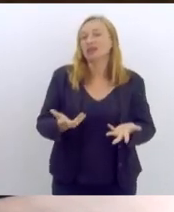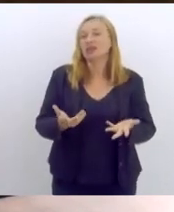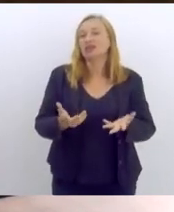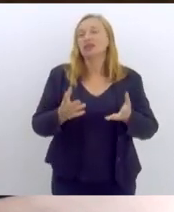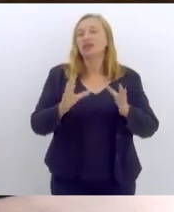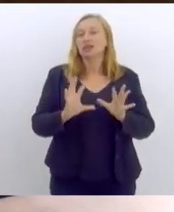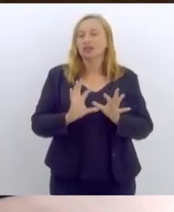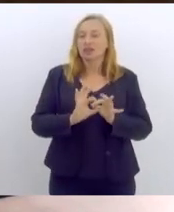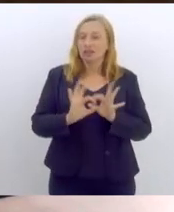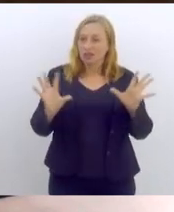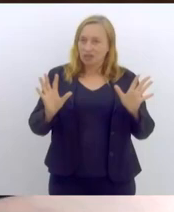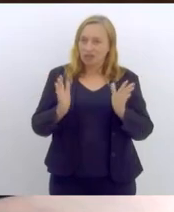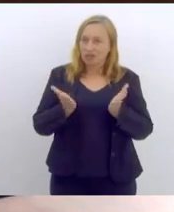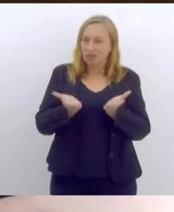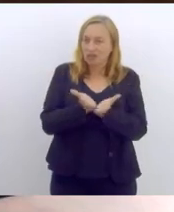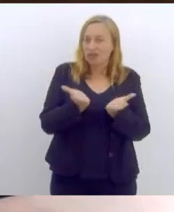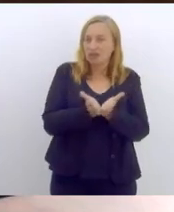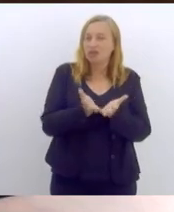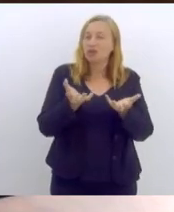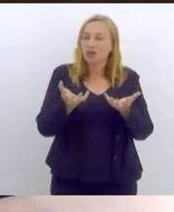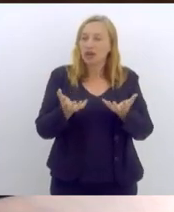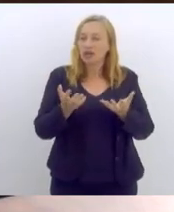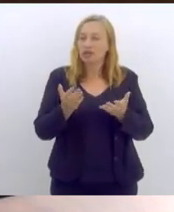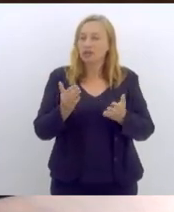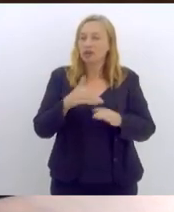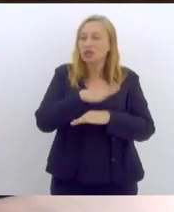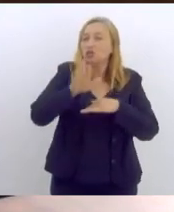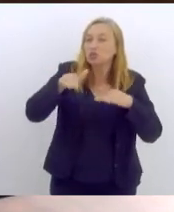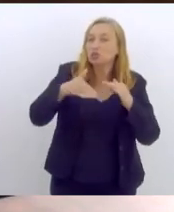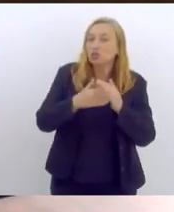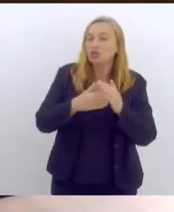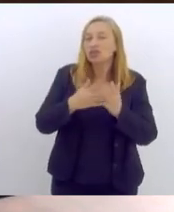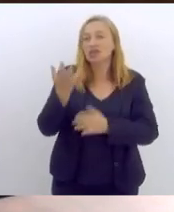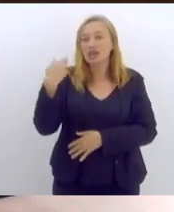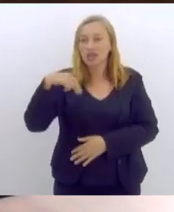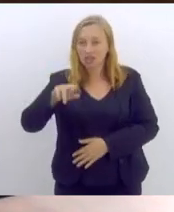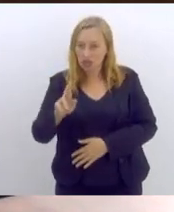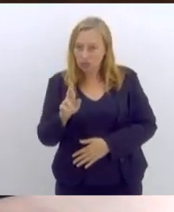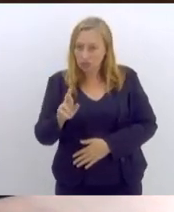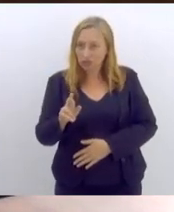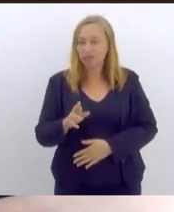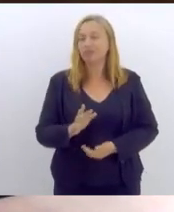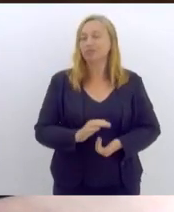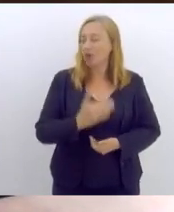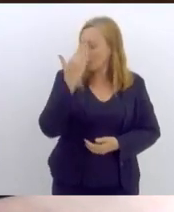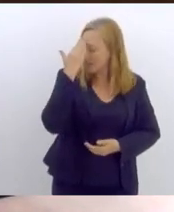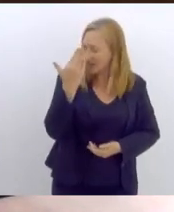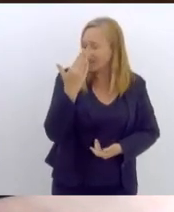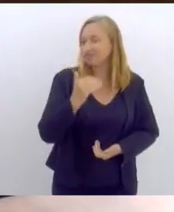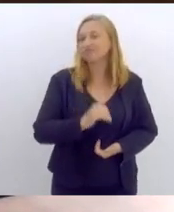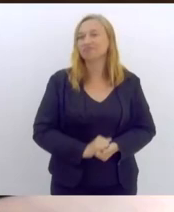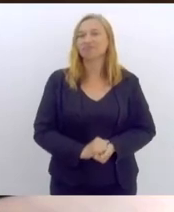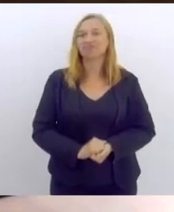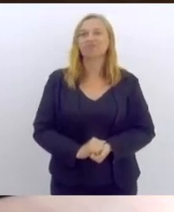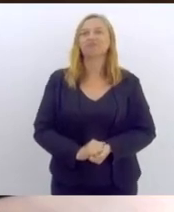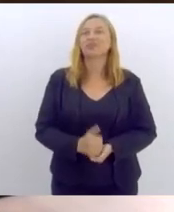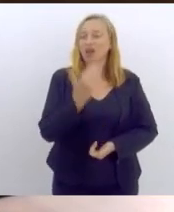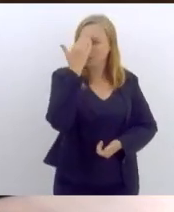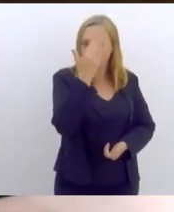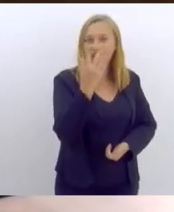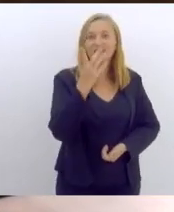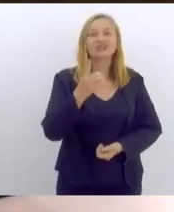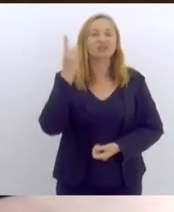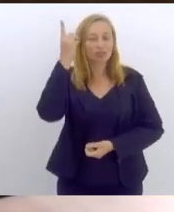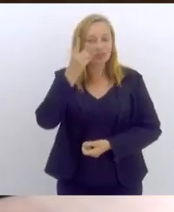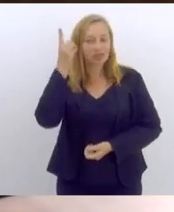quero para os evangélicos, eu também quero para outras religiões. Obrigado. Obrigado,